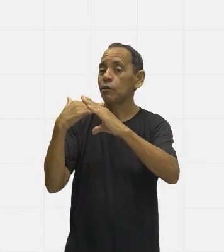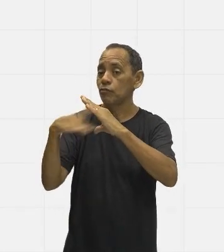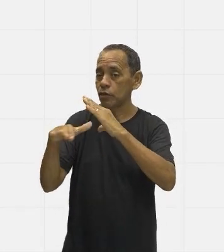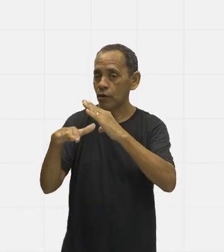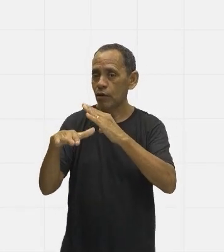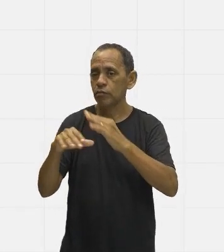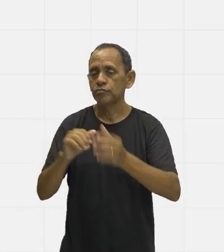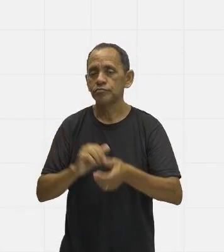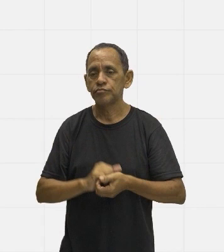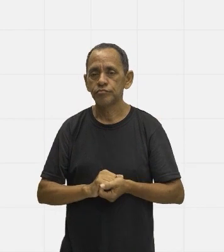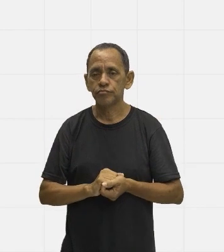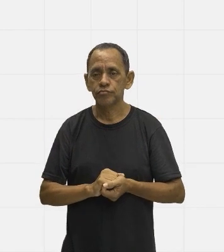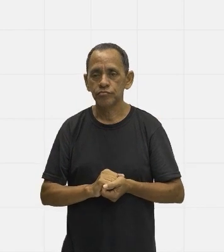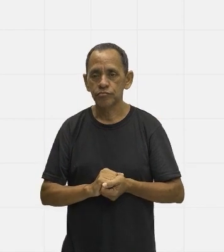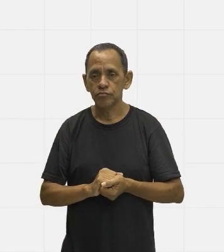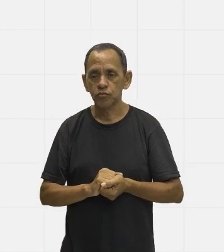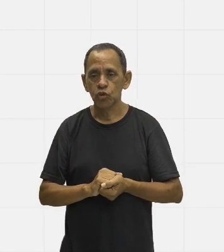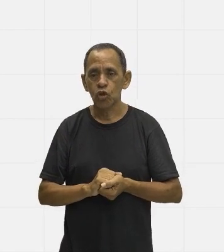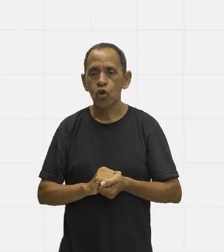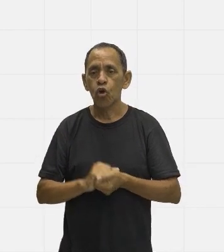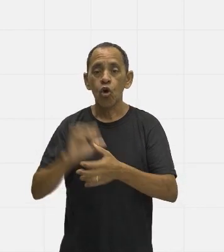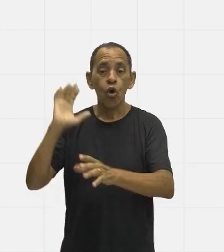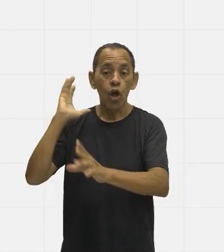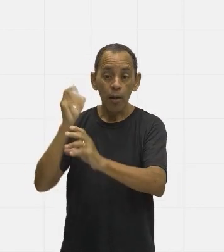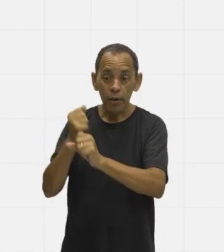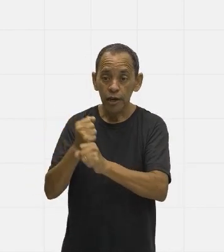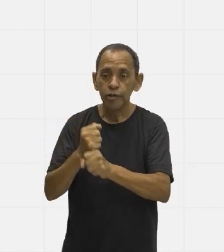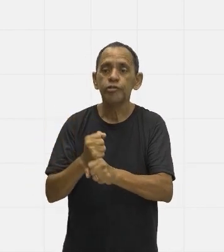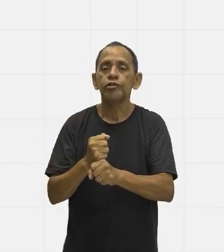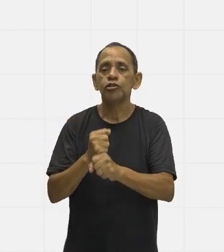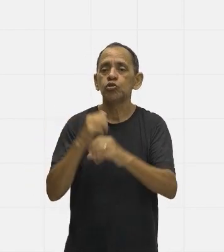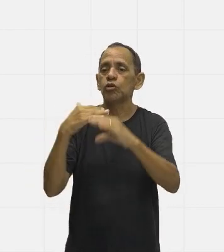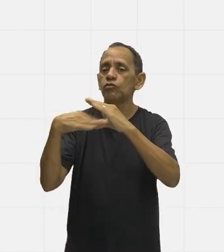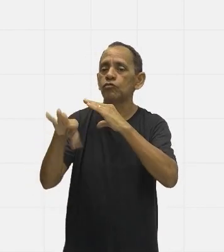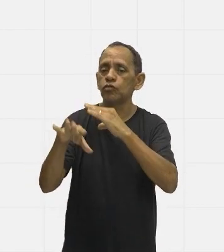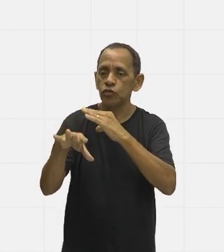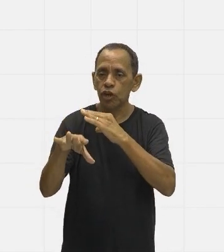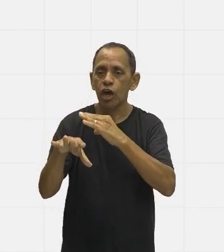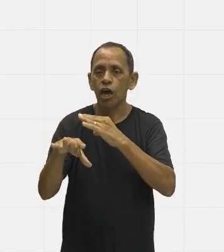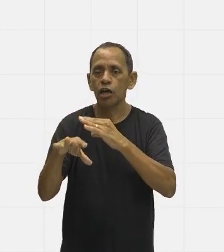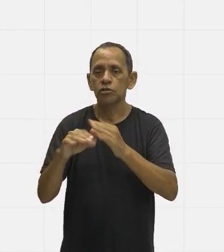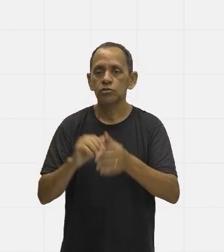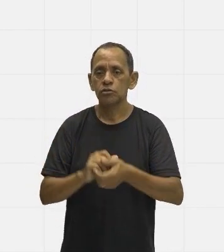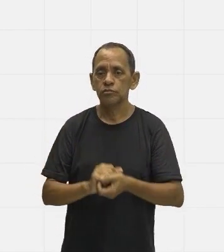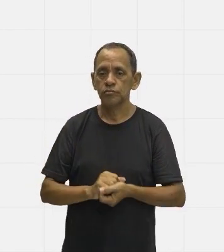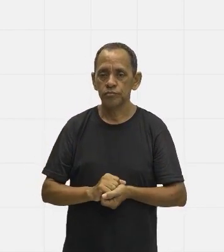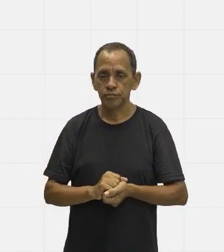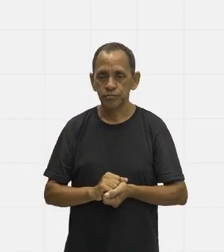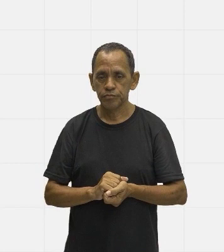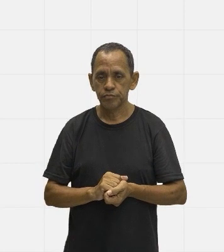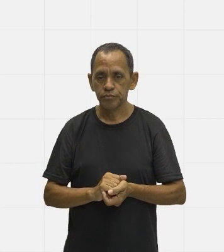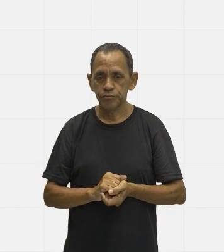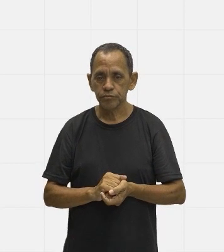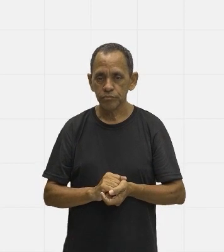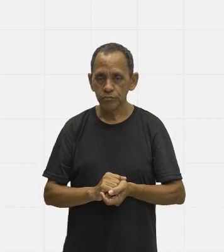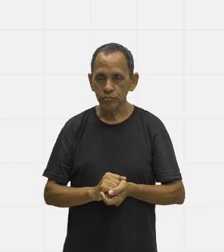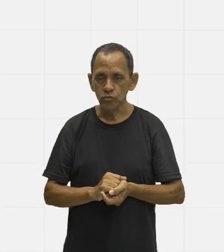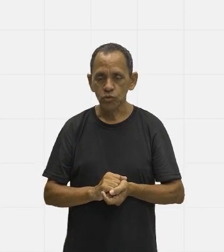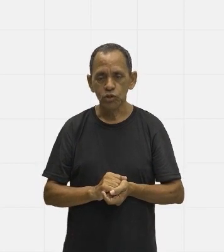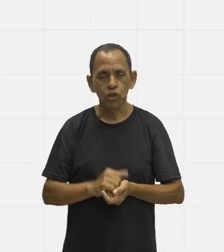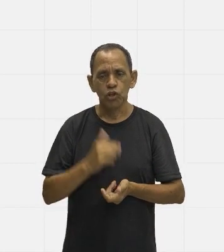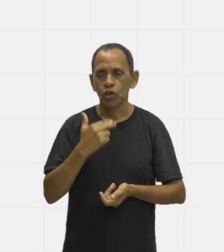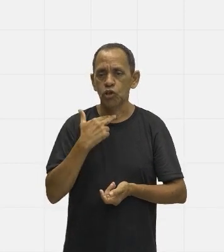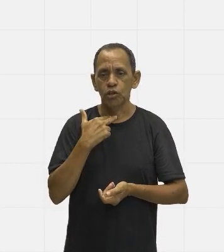enviado no dia seguinte à aplicação da avaliação. Então, a gente nem precisa pedir e lembrar ao professor que ele não deve